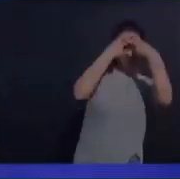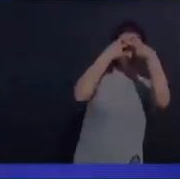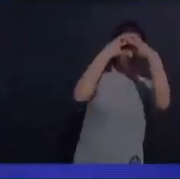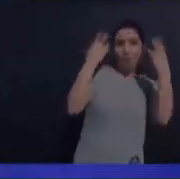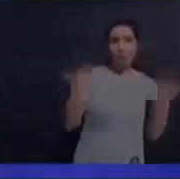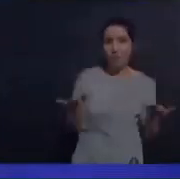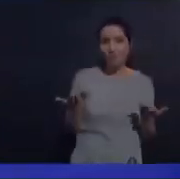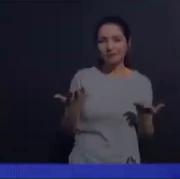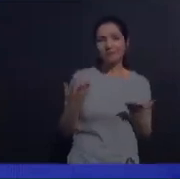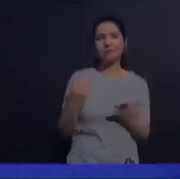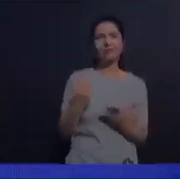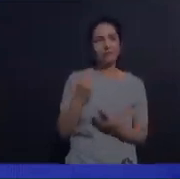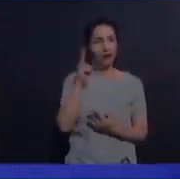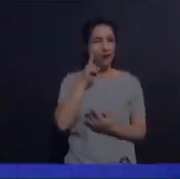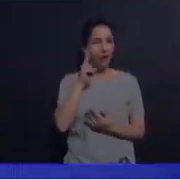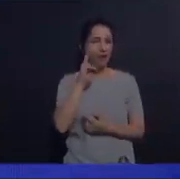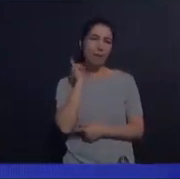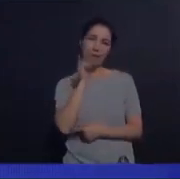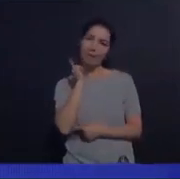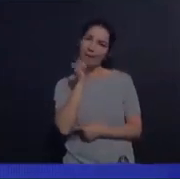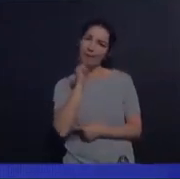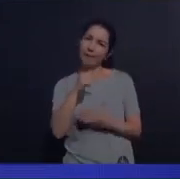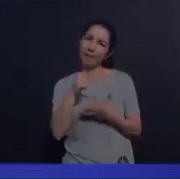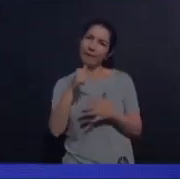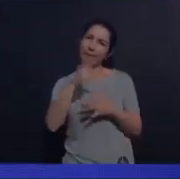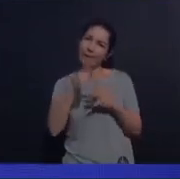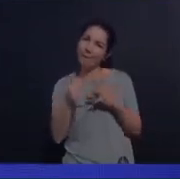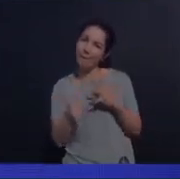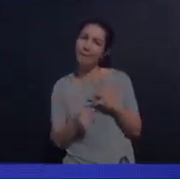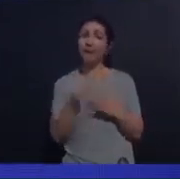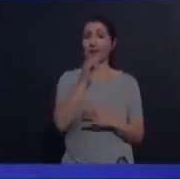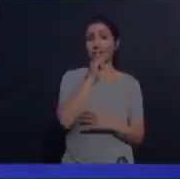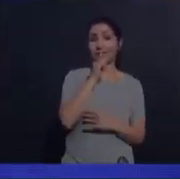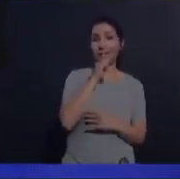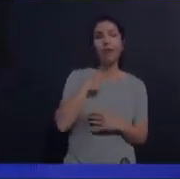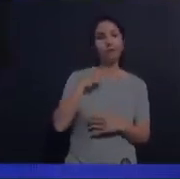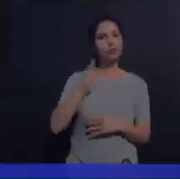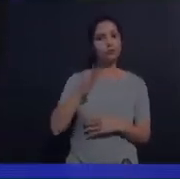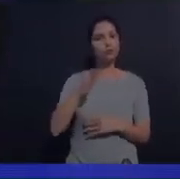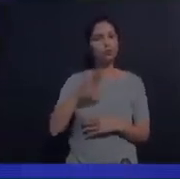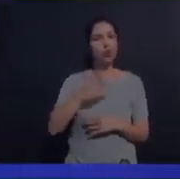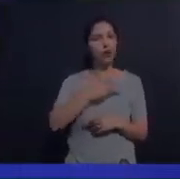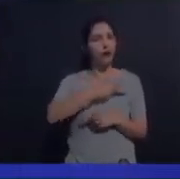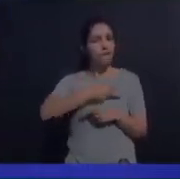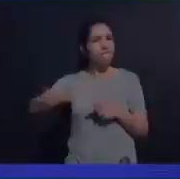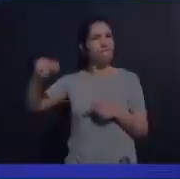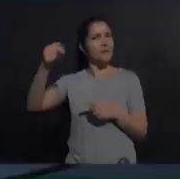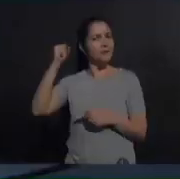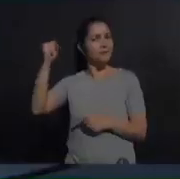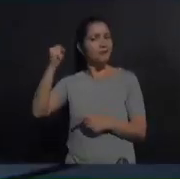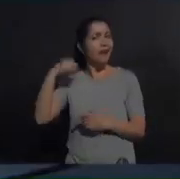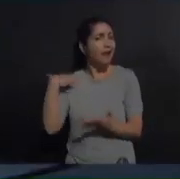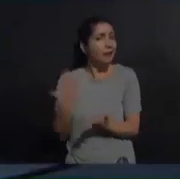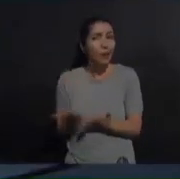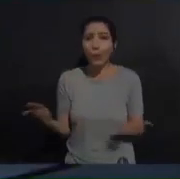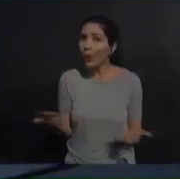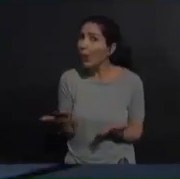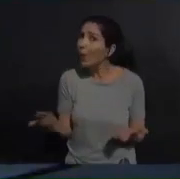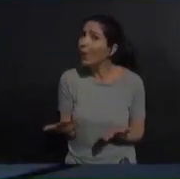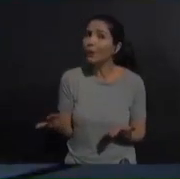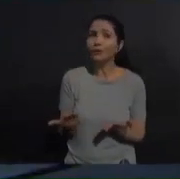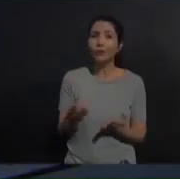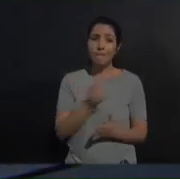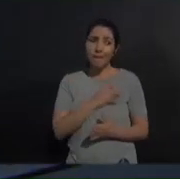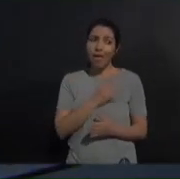eu contei vários exemplos meus para vocês. Eu sou uma pessoa que venci, e eu continuo vencendo muitos